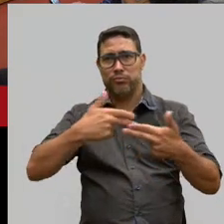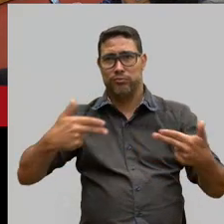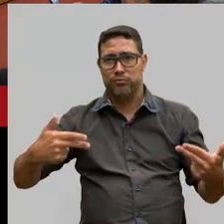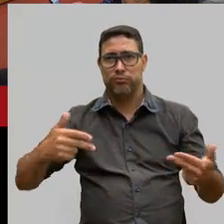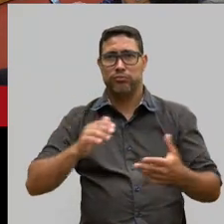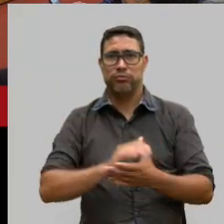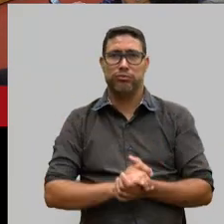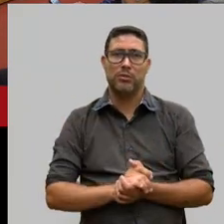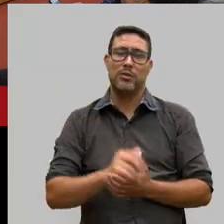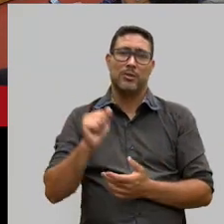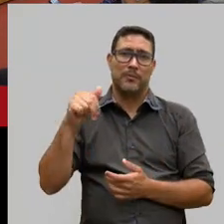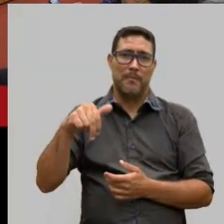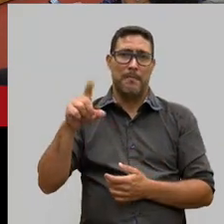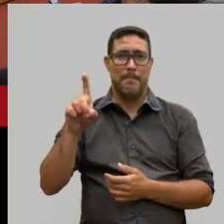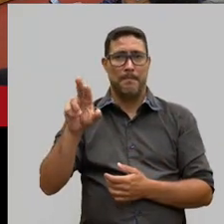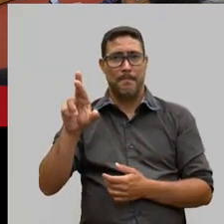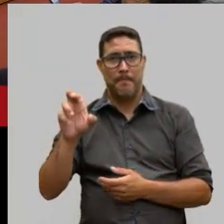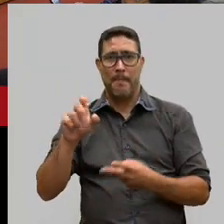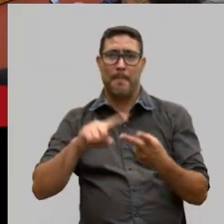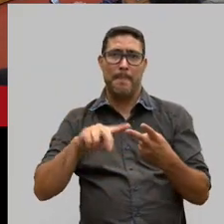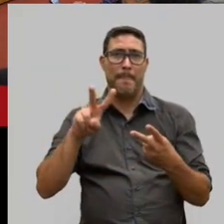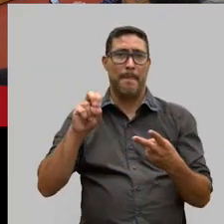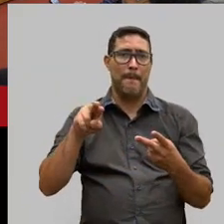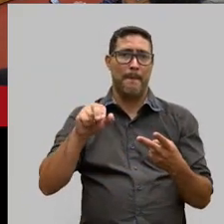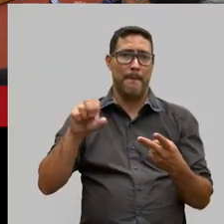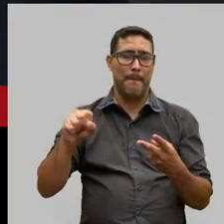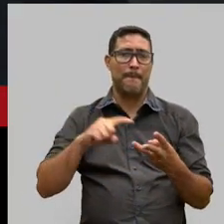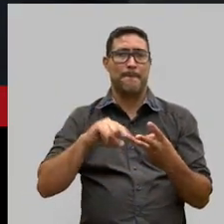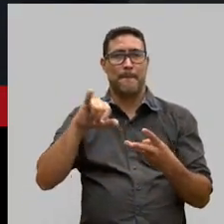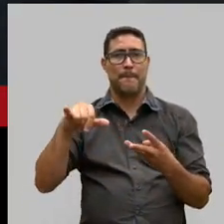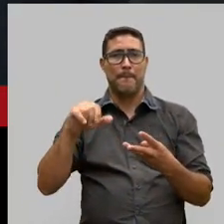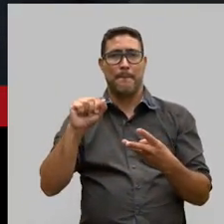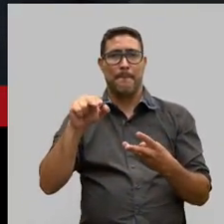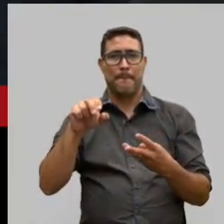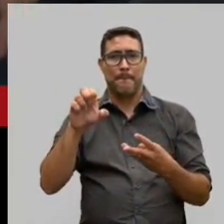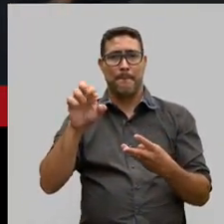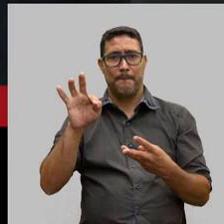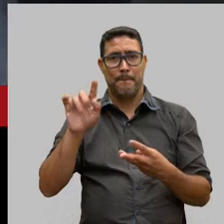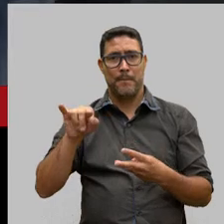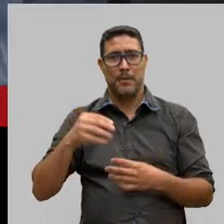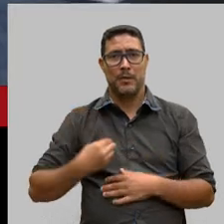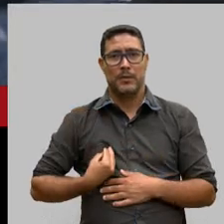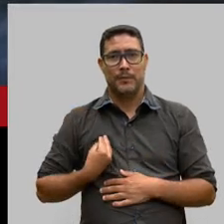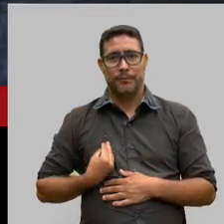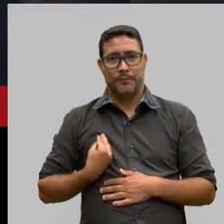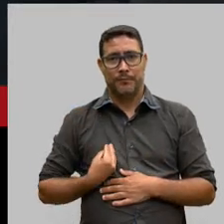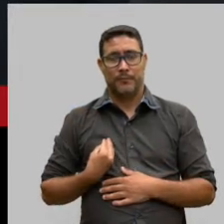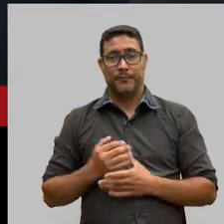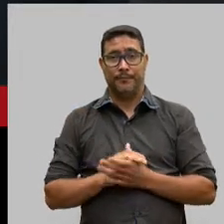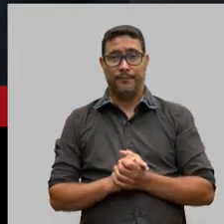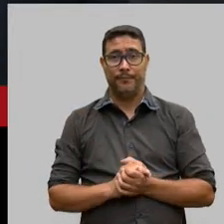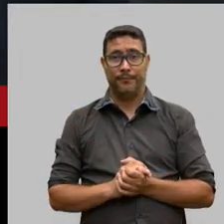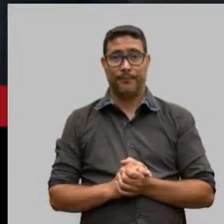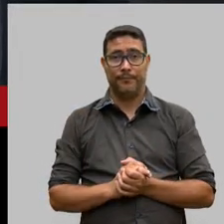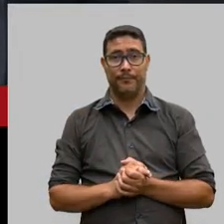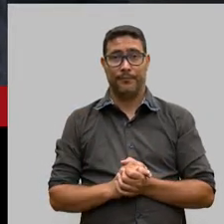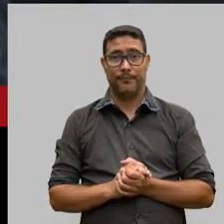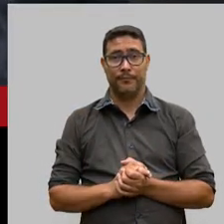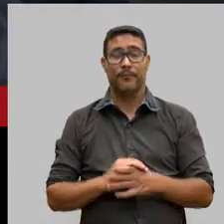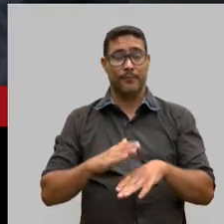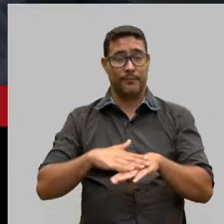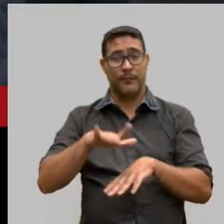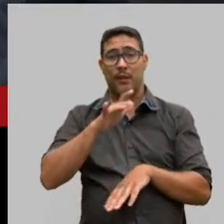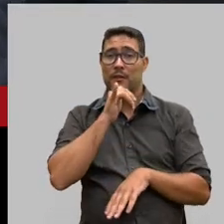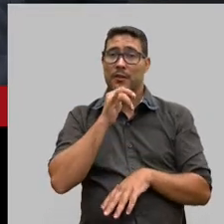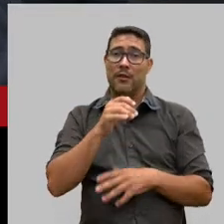pelo André a Vanessa que tá ali a Janete que tá ali e a no quando eu estava fazendo a entrevista